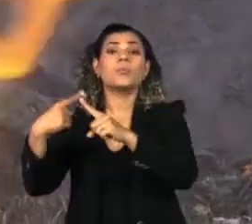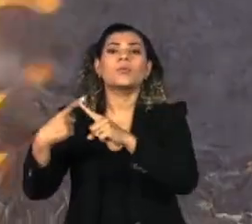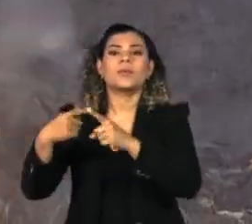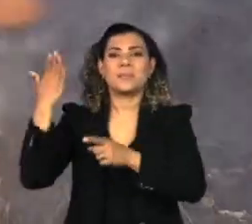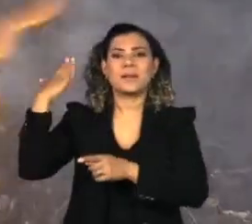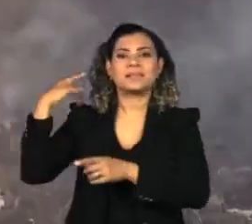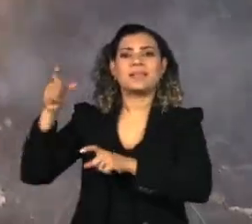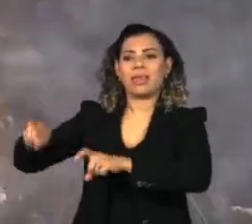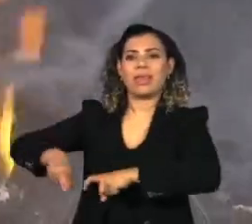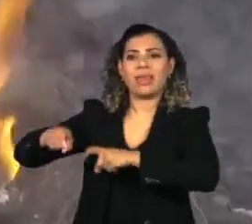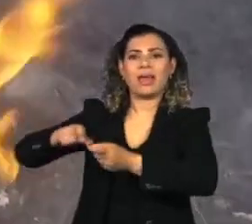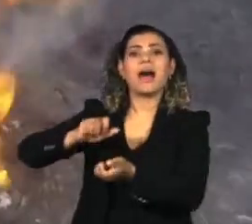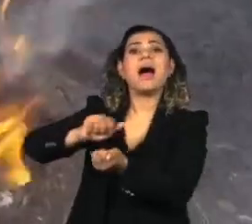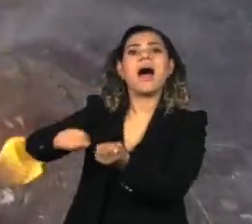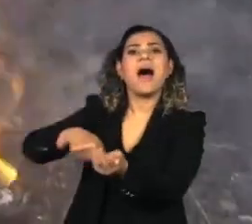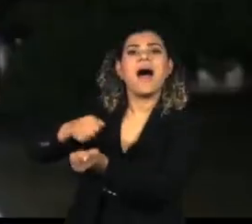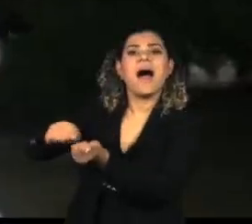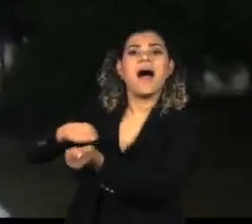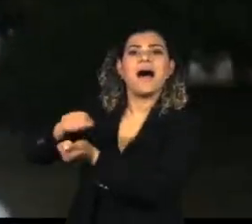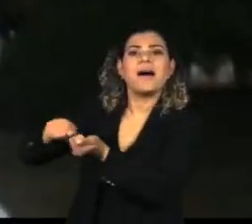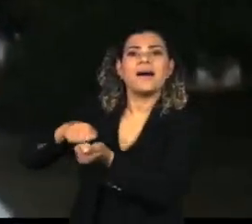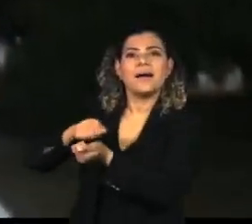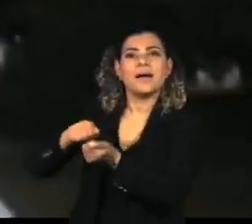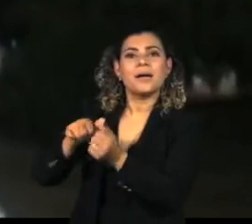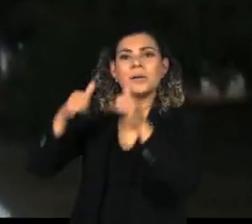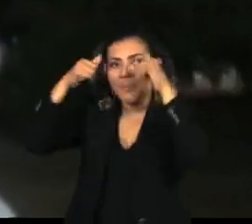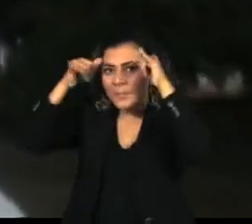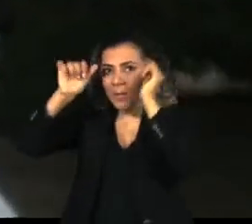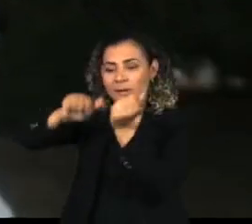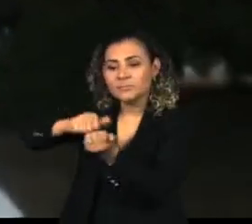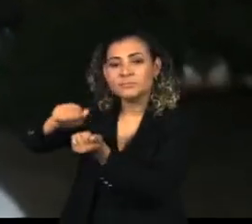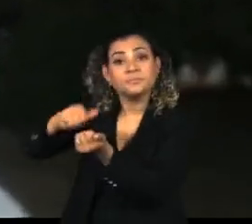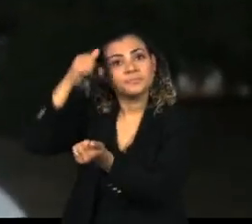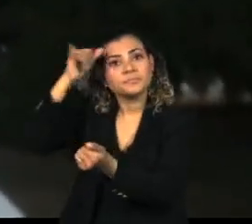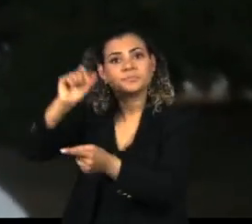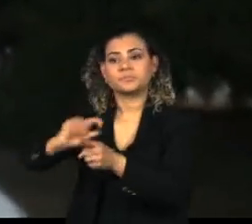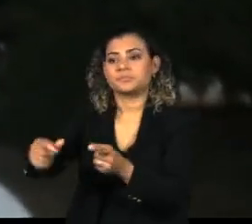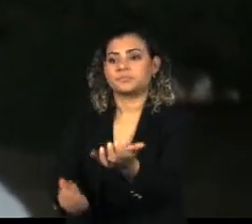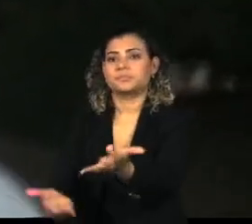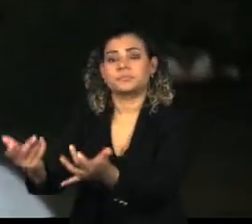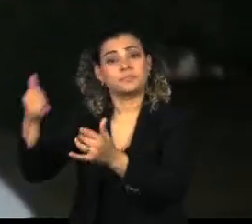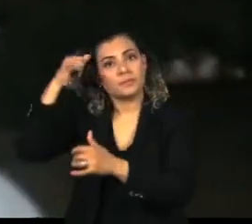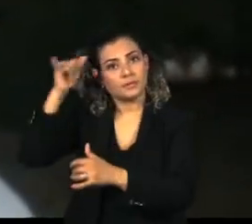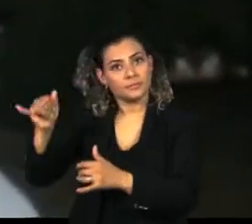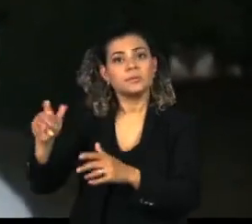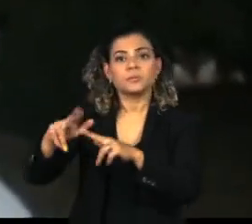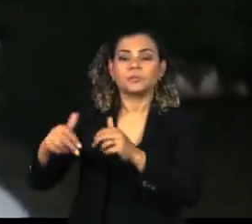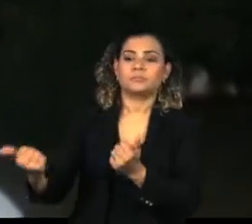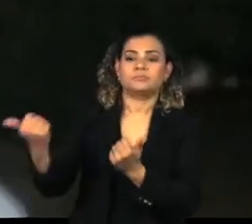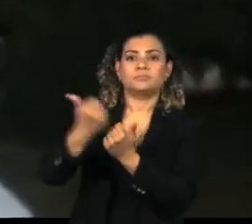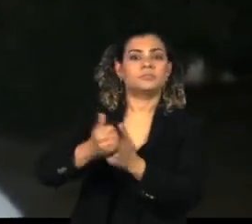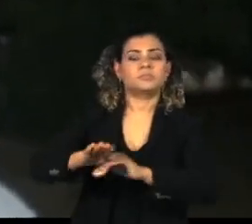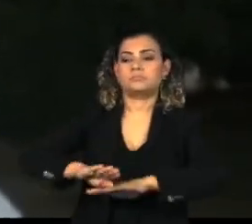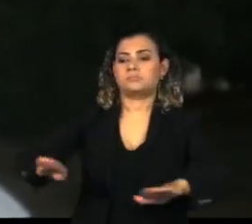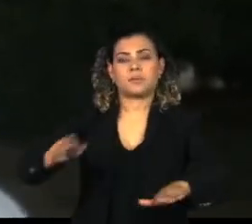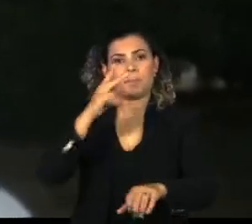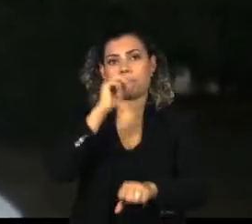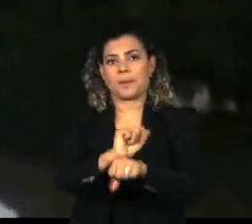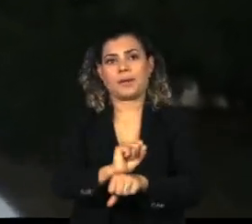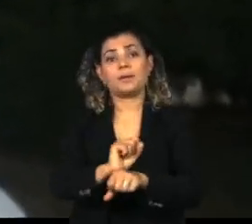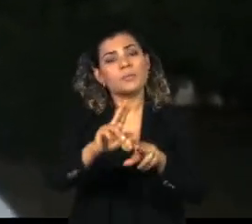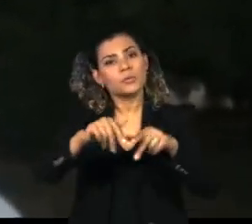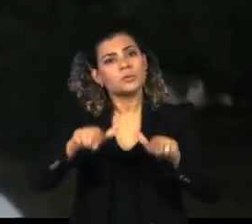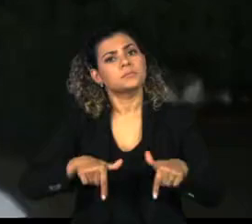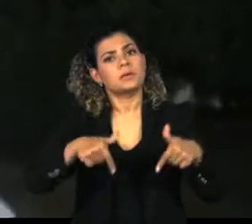autorizações para as práticas agropecuárias. É necessário que se tenha uma ação primordial,